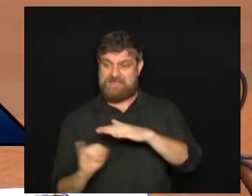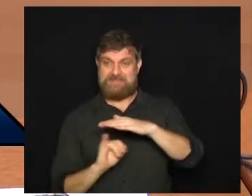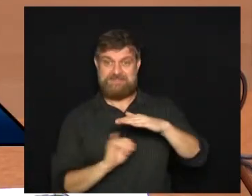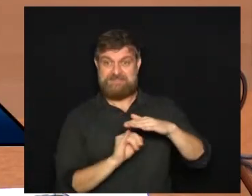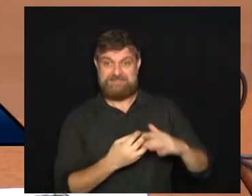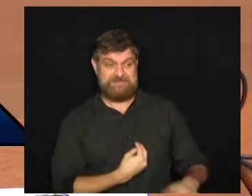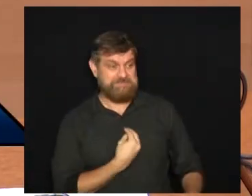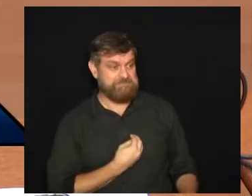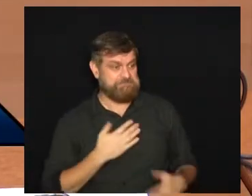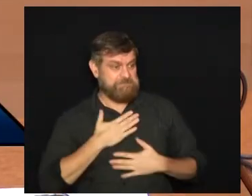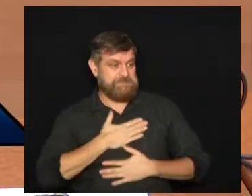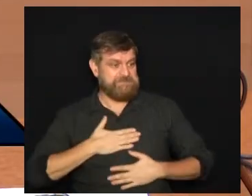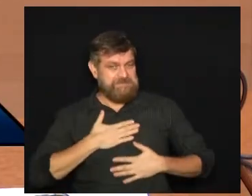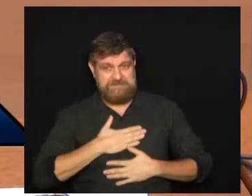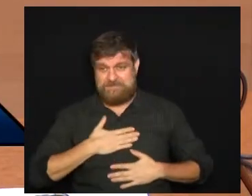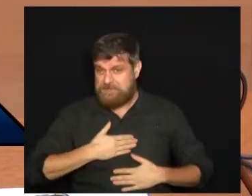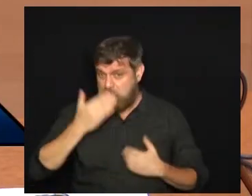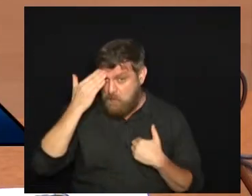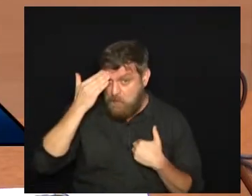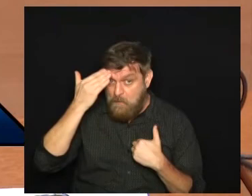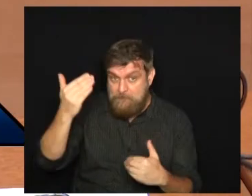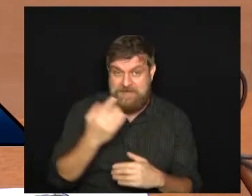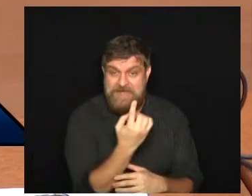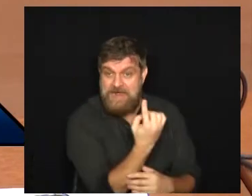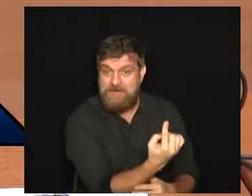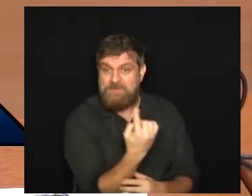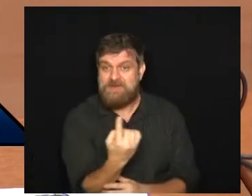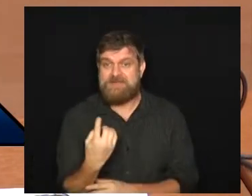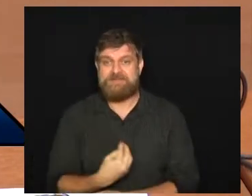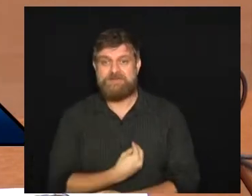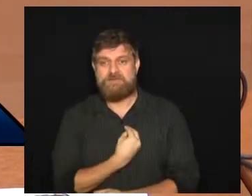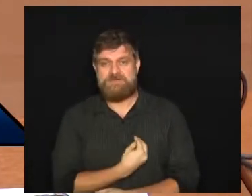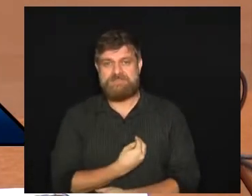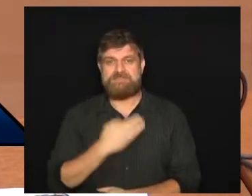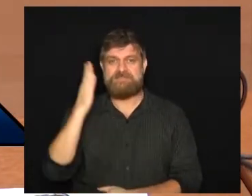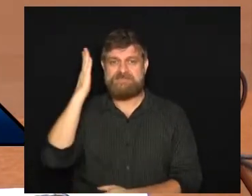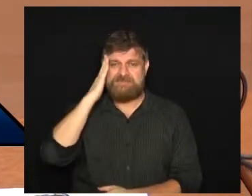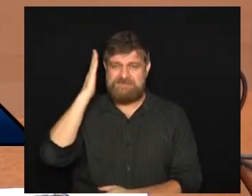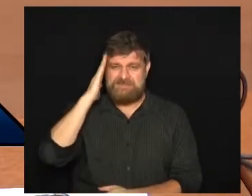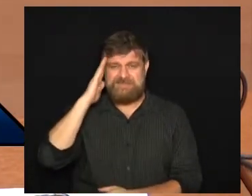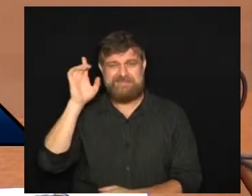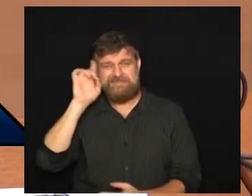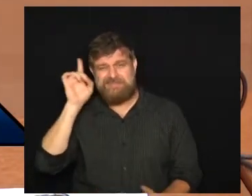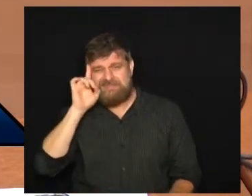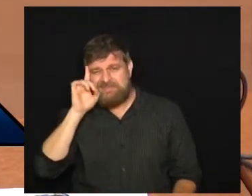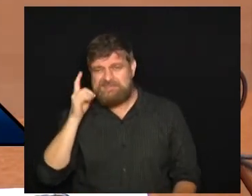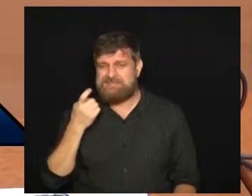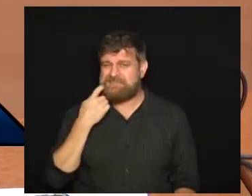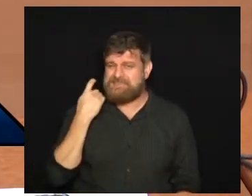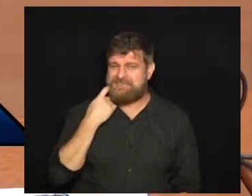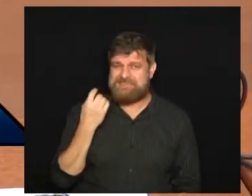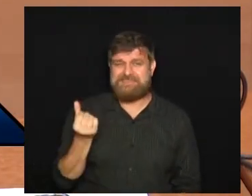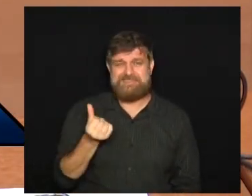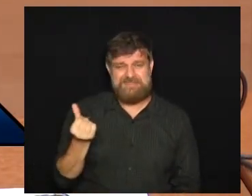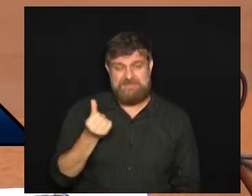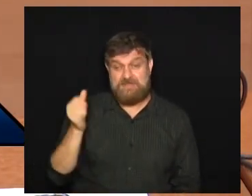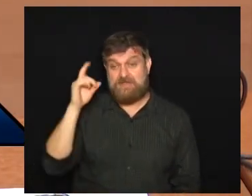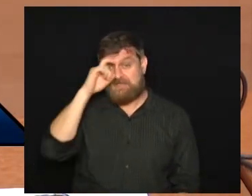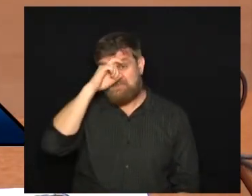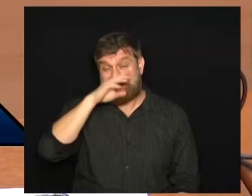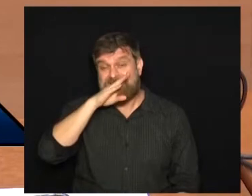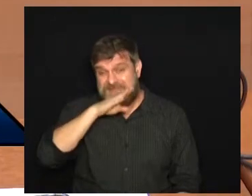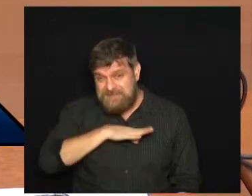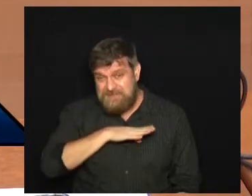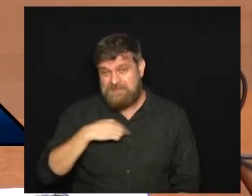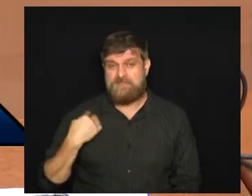fico contente, viu? Obrigado pela presença de vocês todos aí. Eu sei que é um dia que não é fácil, é uma sexta-feira, um período da tarde,